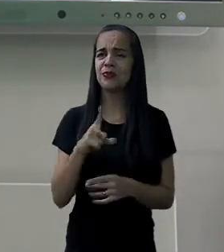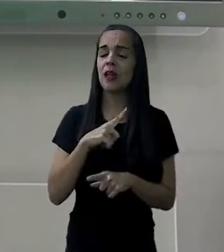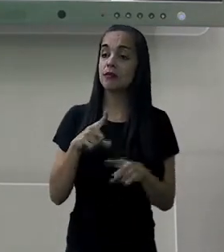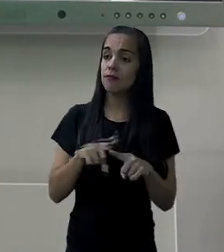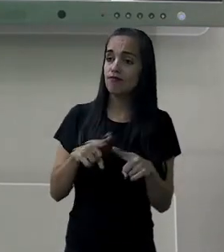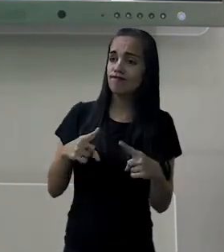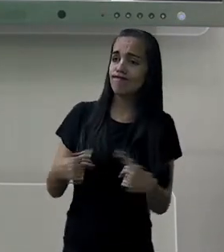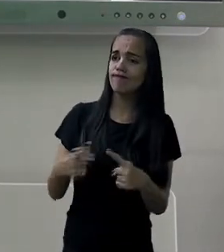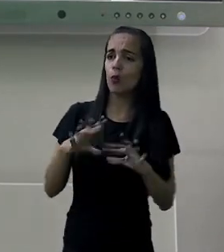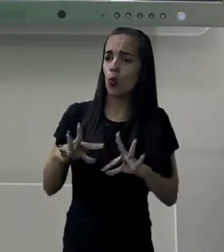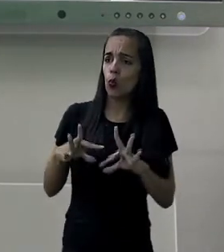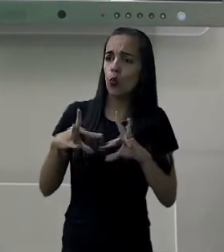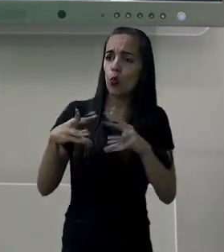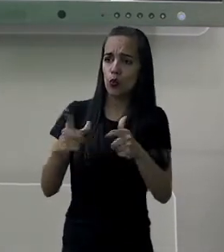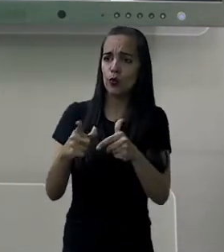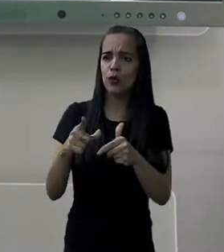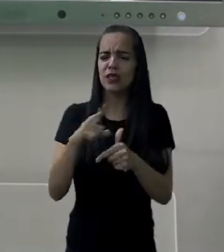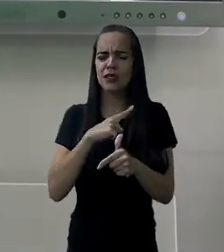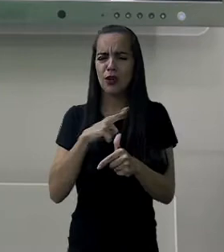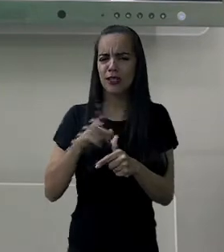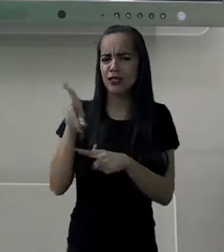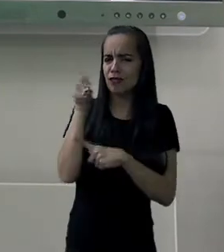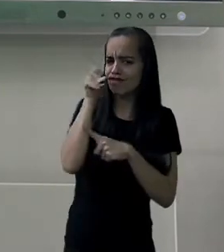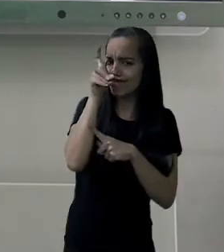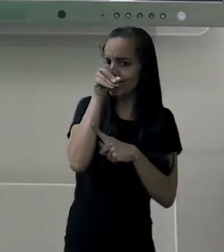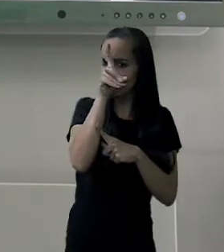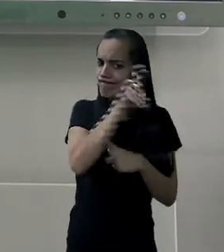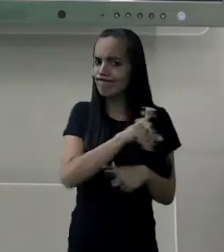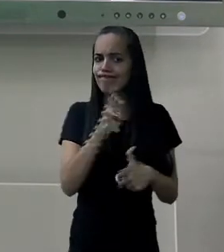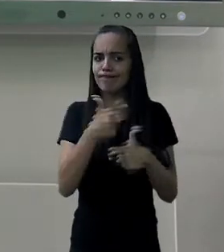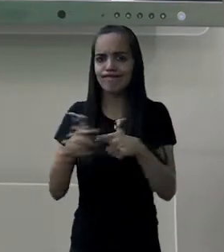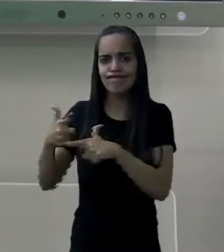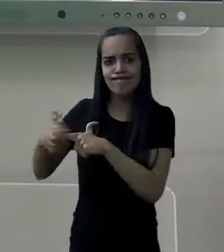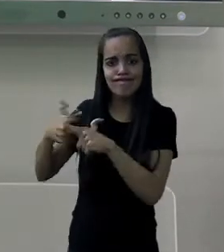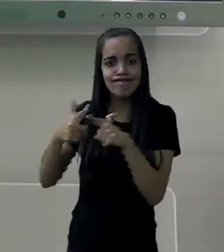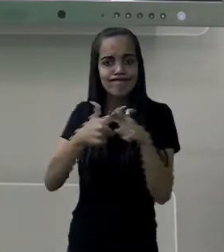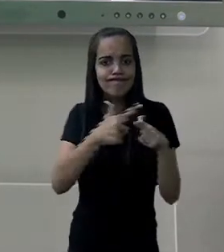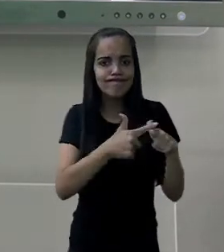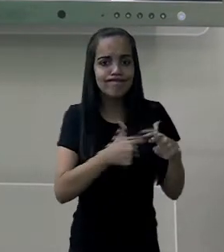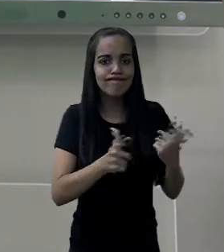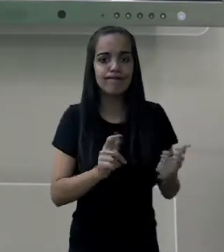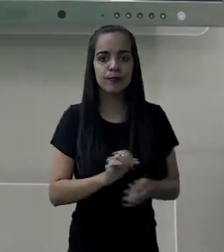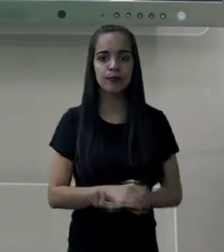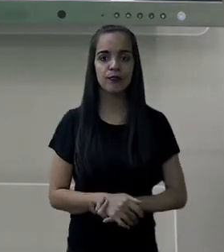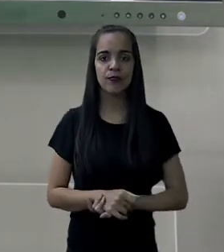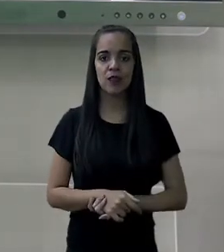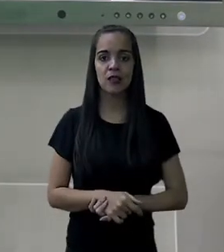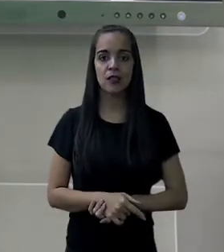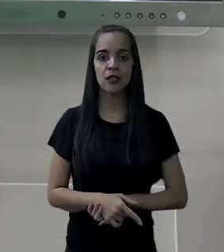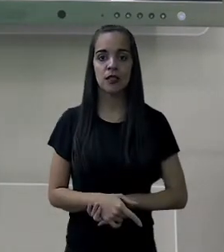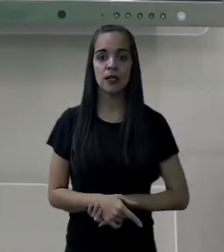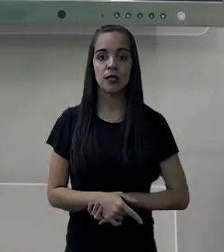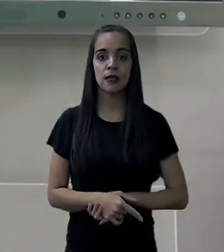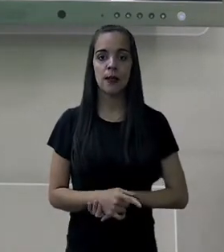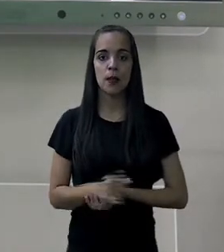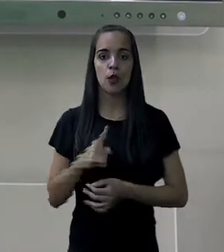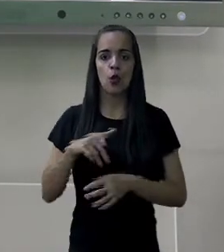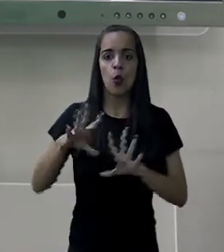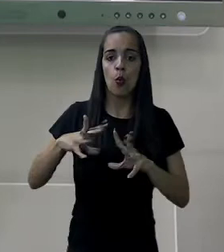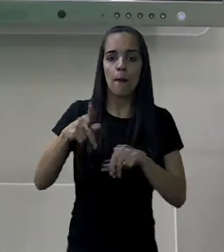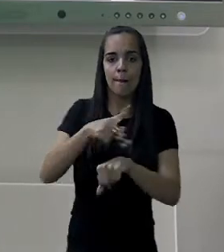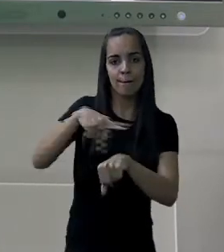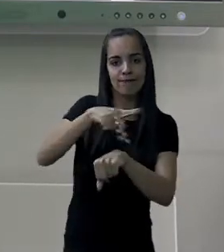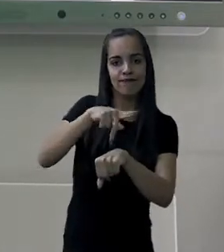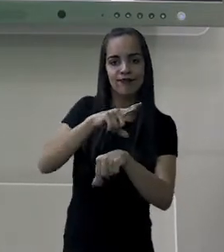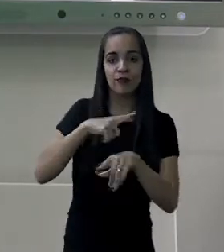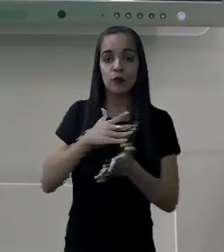de todos os percalços, de todos os problemas, tá? E voltando um pouquinho